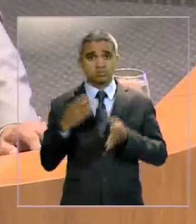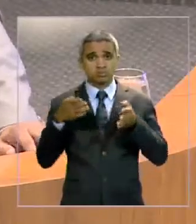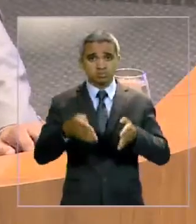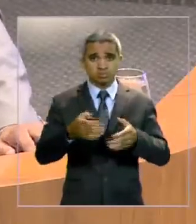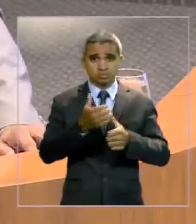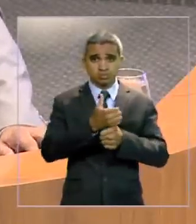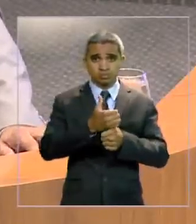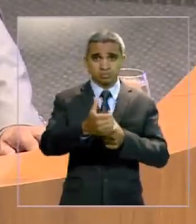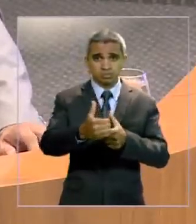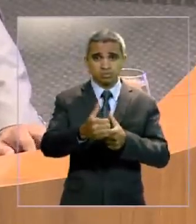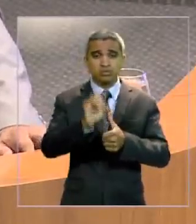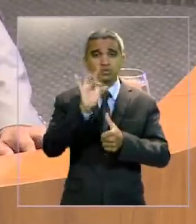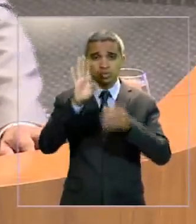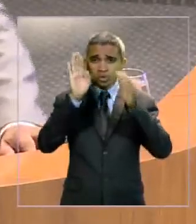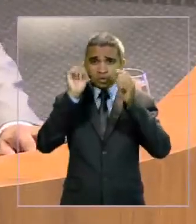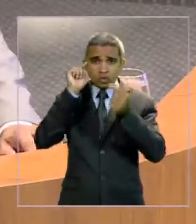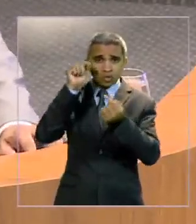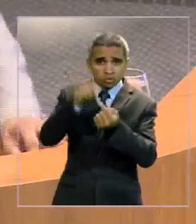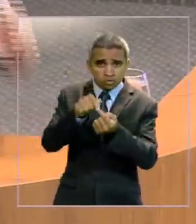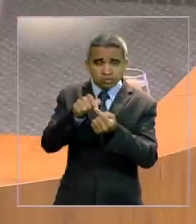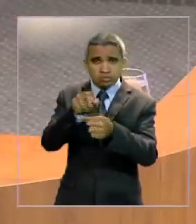Precisamos ter um olhar atento, um olhar clínico